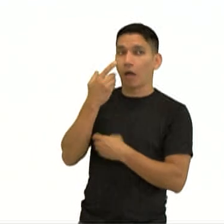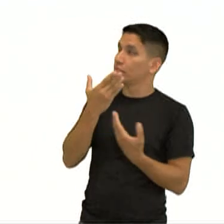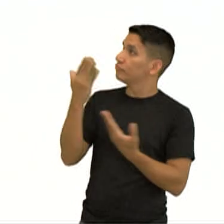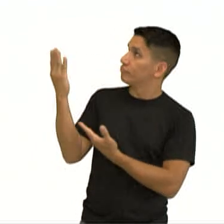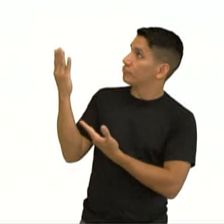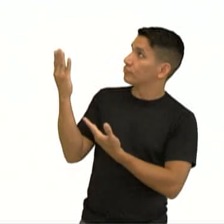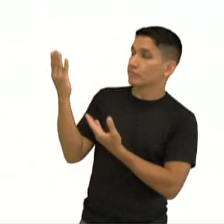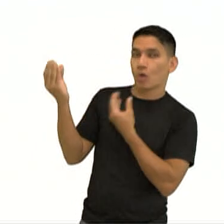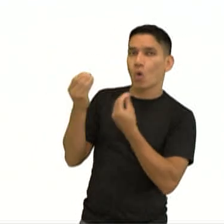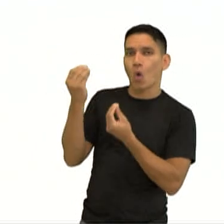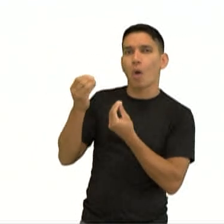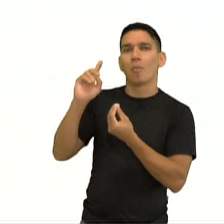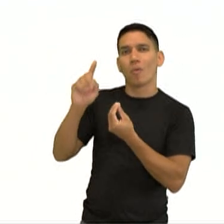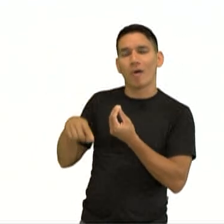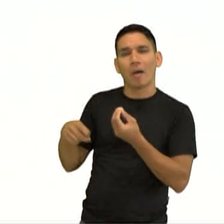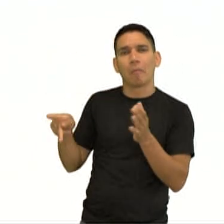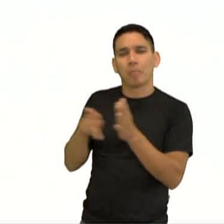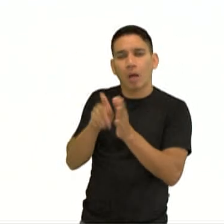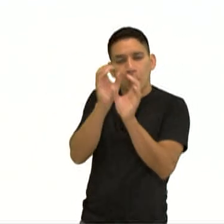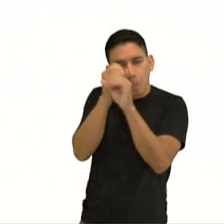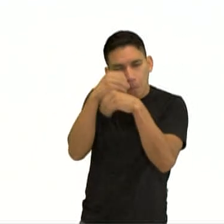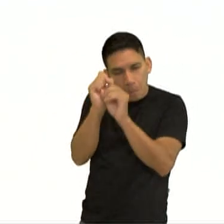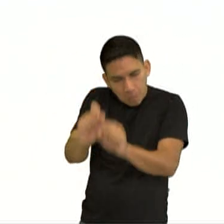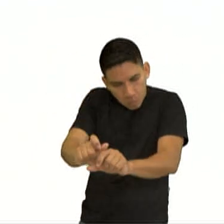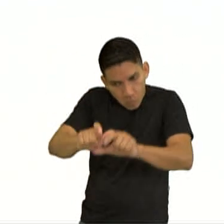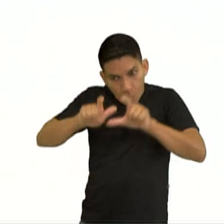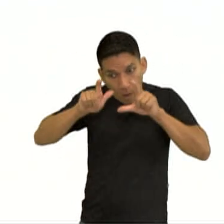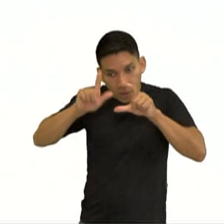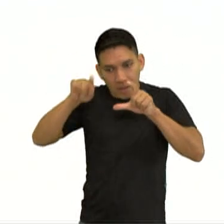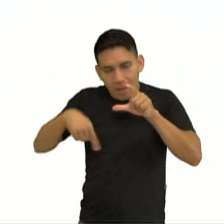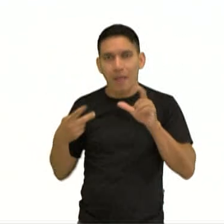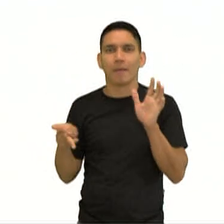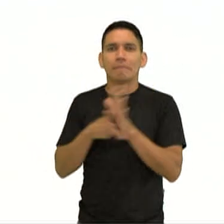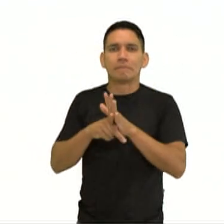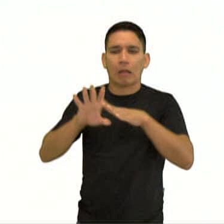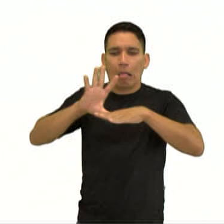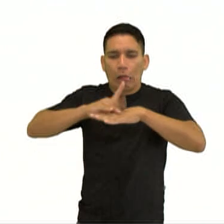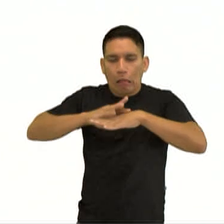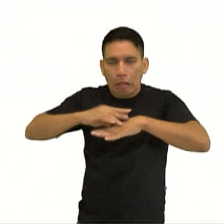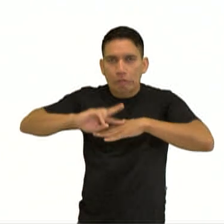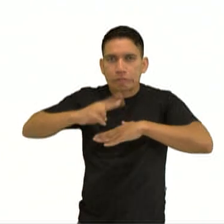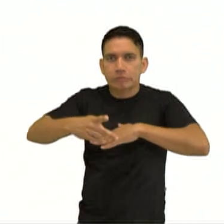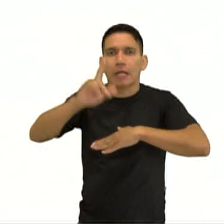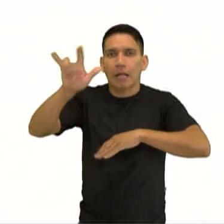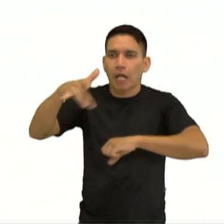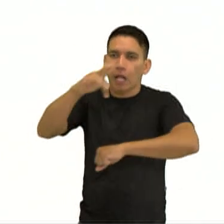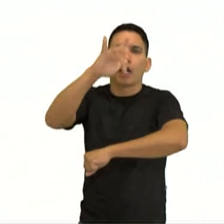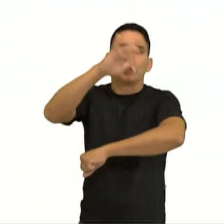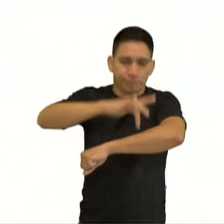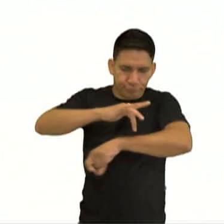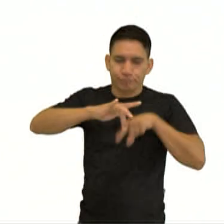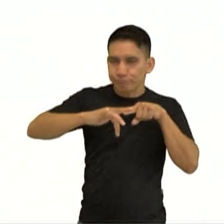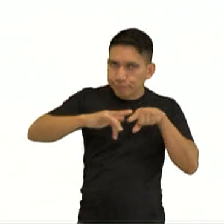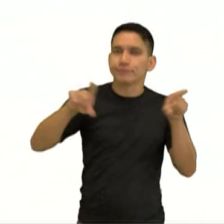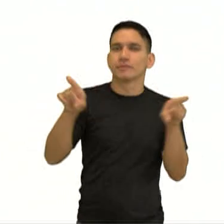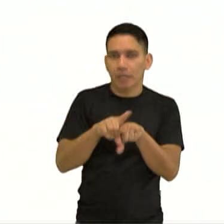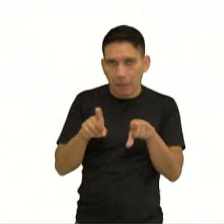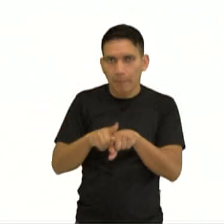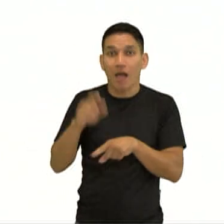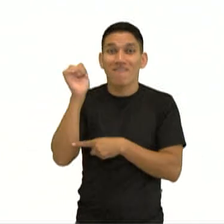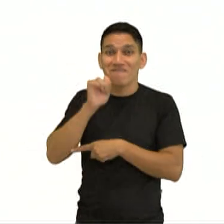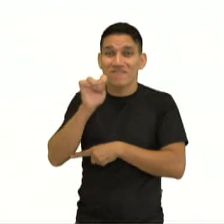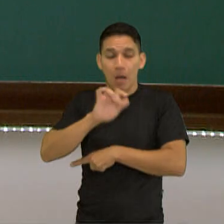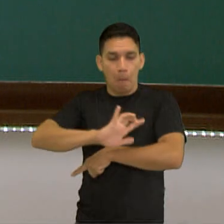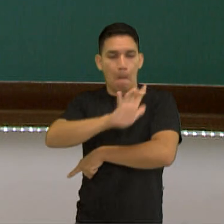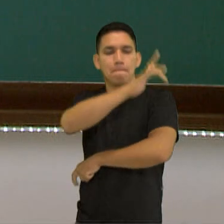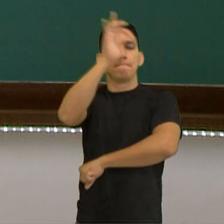também de microscopia, também transmitida pelo mosquito Aedes aegypti, a fêmea quando pica